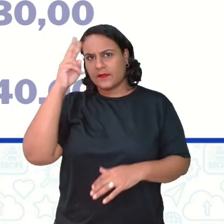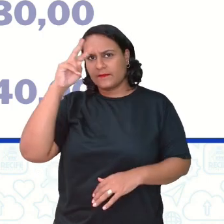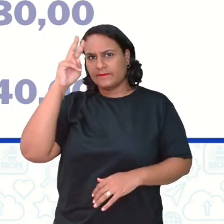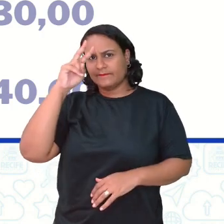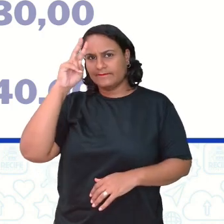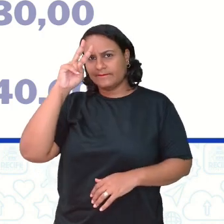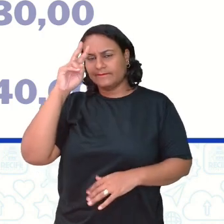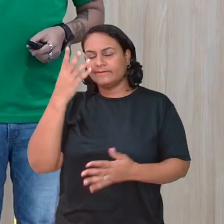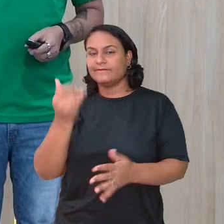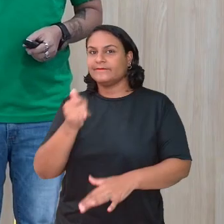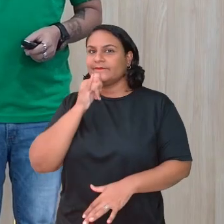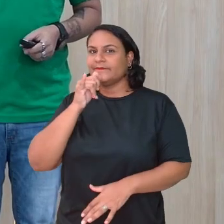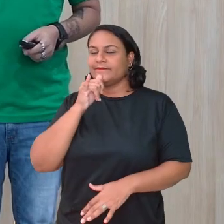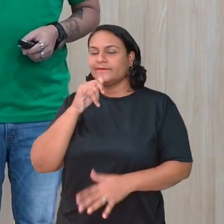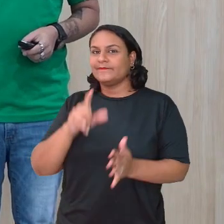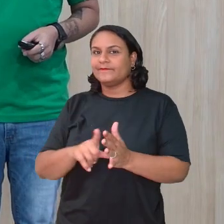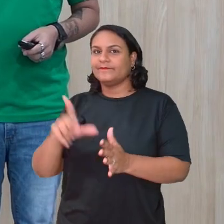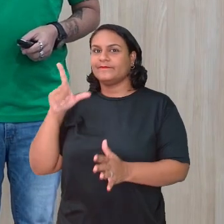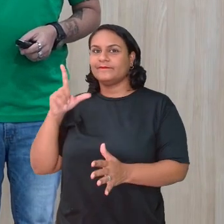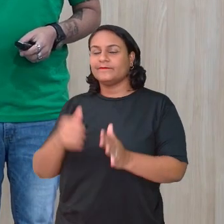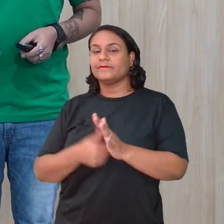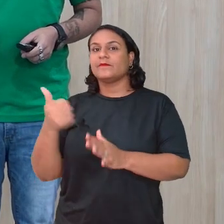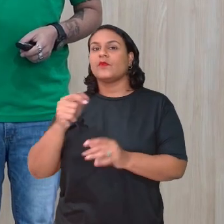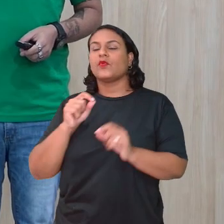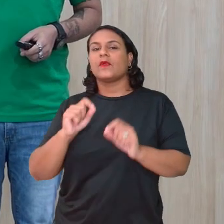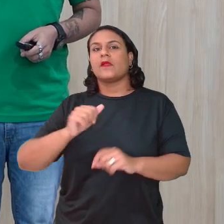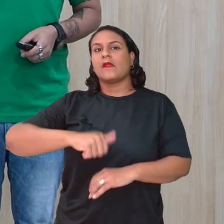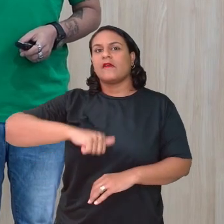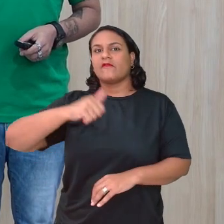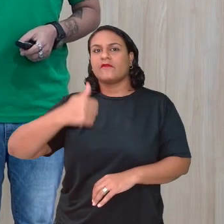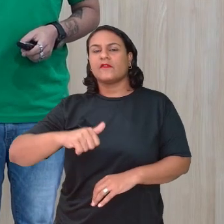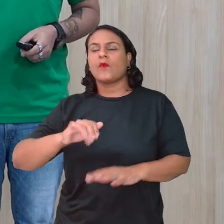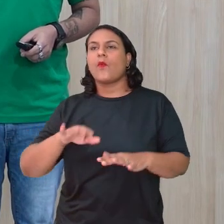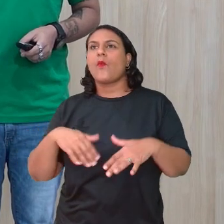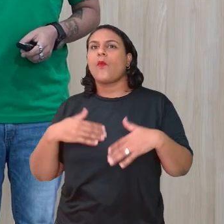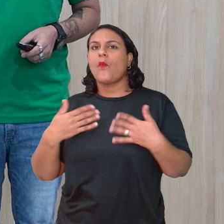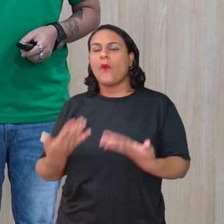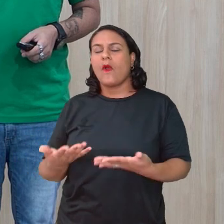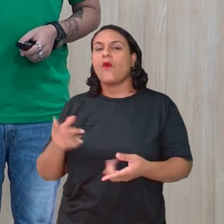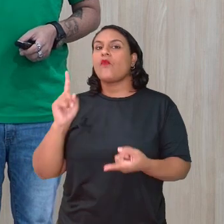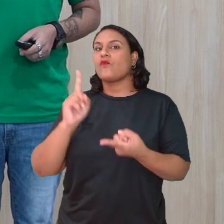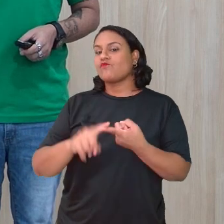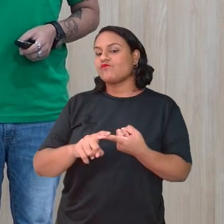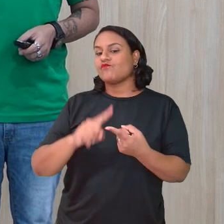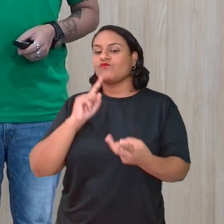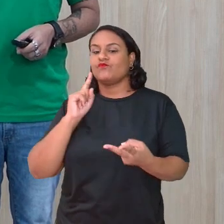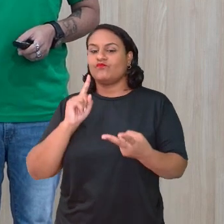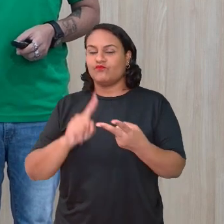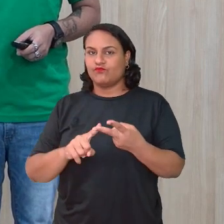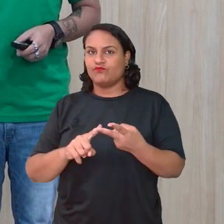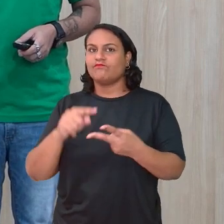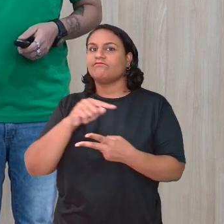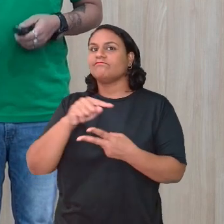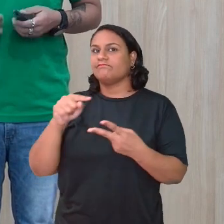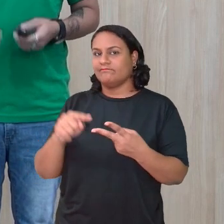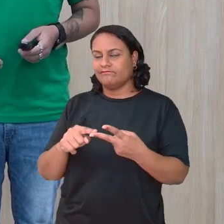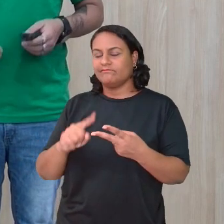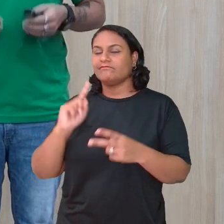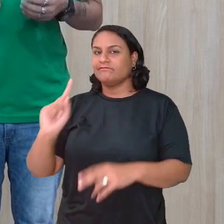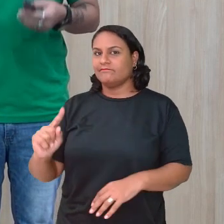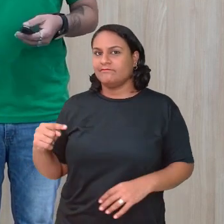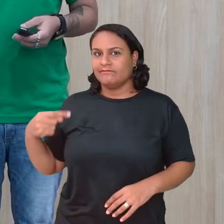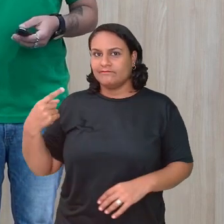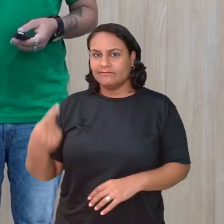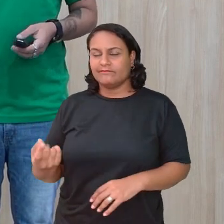no exemplo anterior. Primeira coisa é avaliar quais são os casos favoráveis e quais são os casos possíveis e